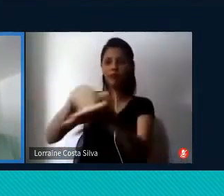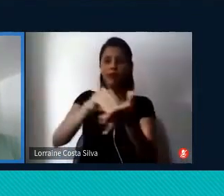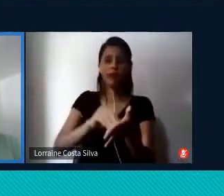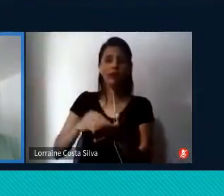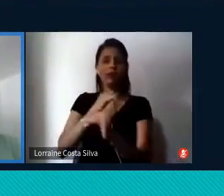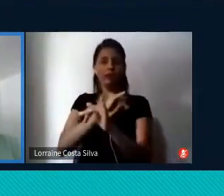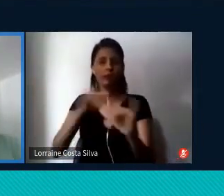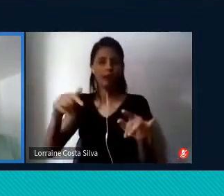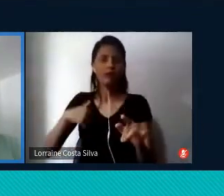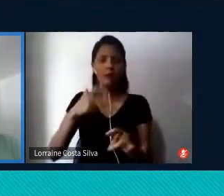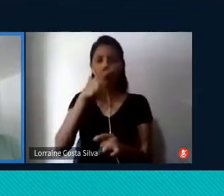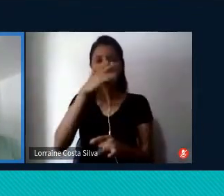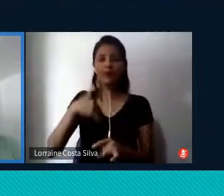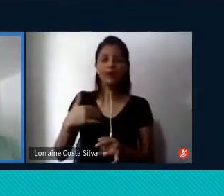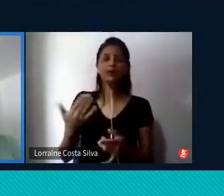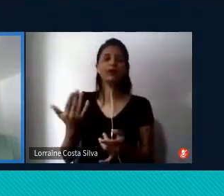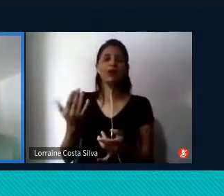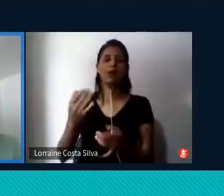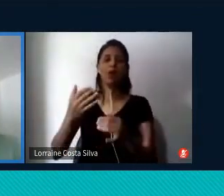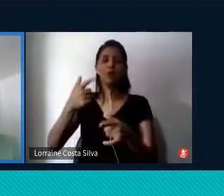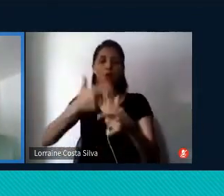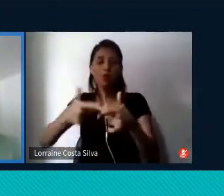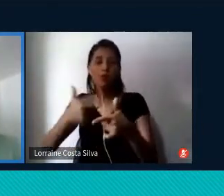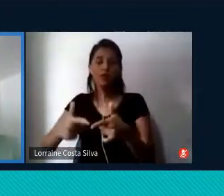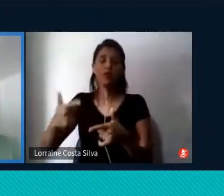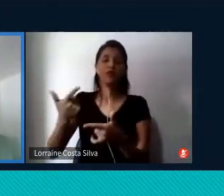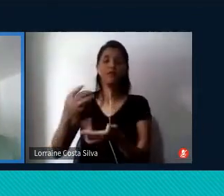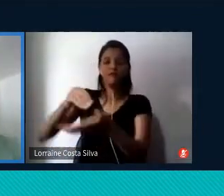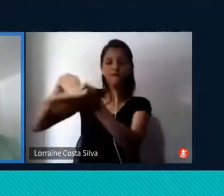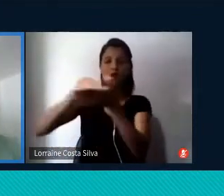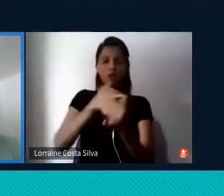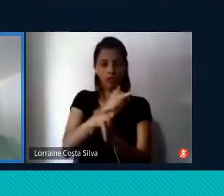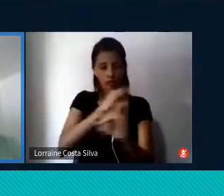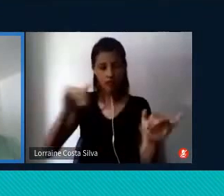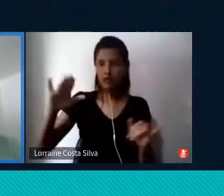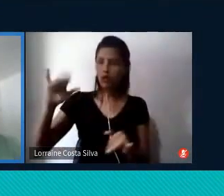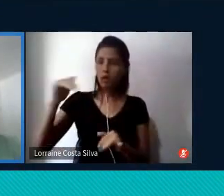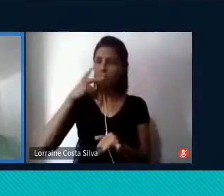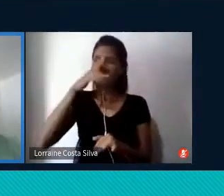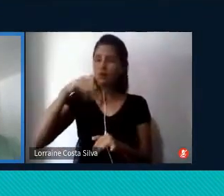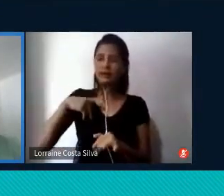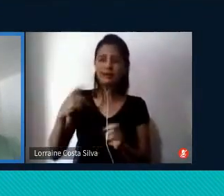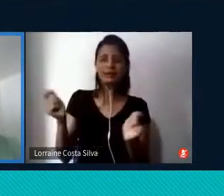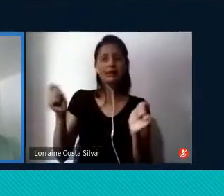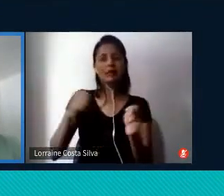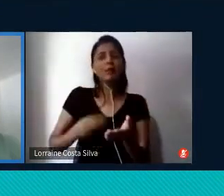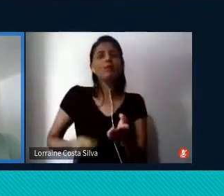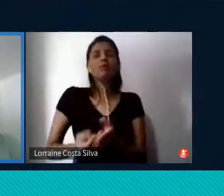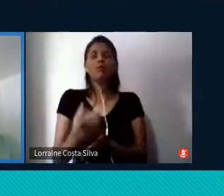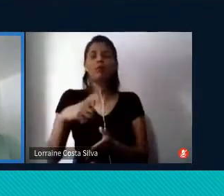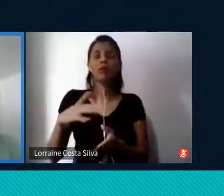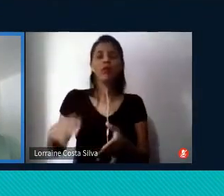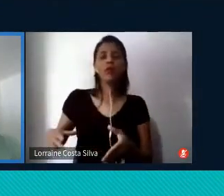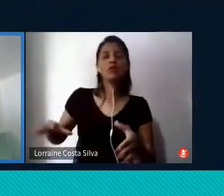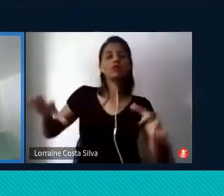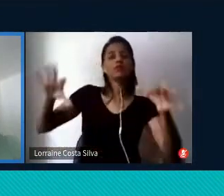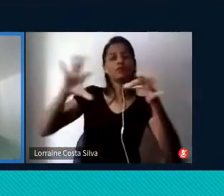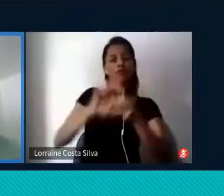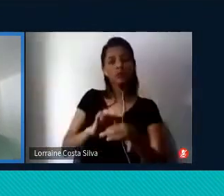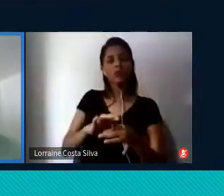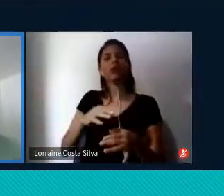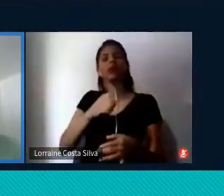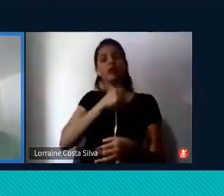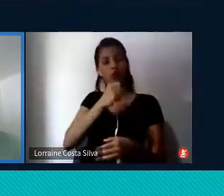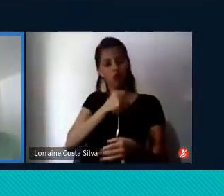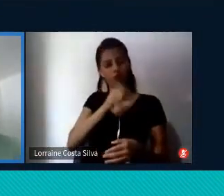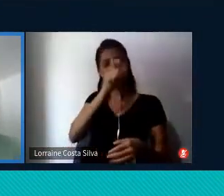científica poderia se tornar um problema que unisse, de certa forma, jornalistas e cientistas dentro de